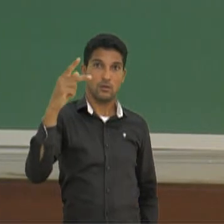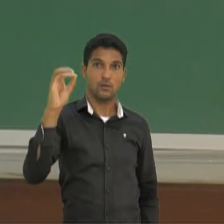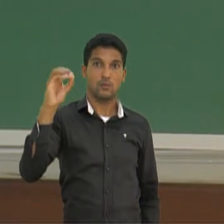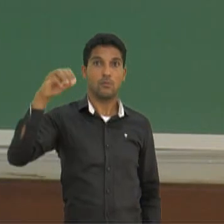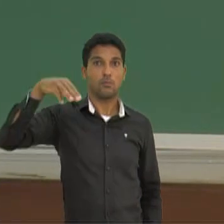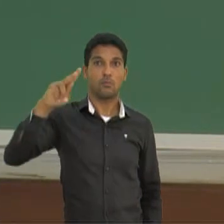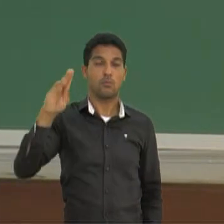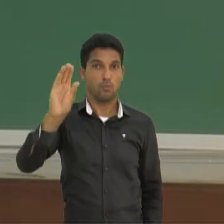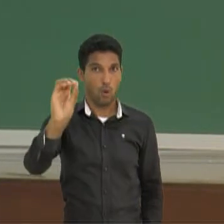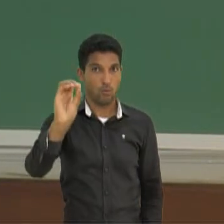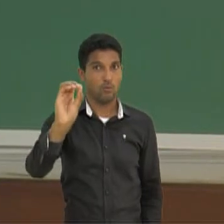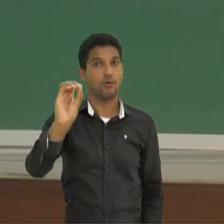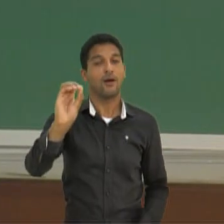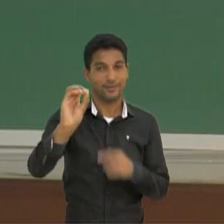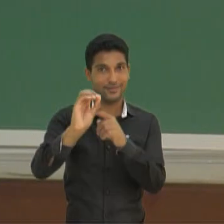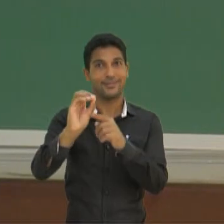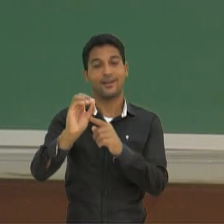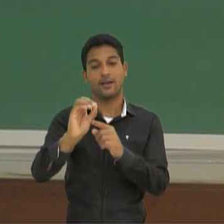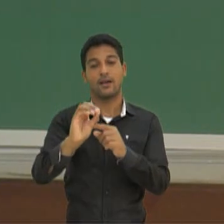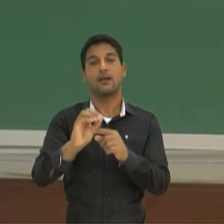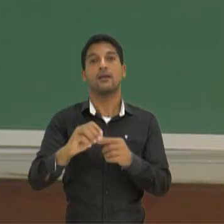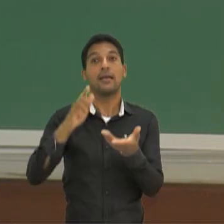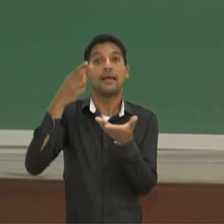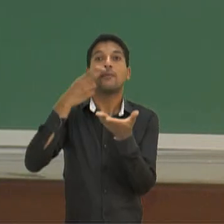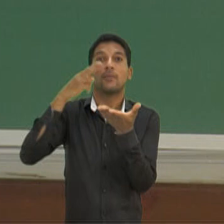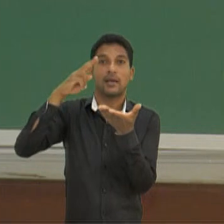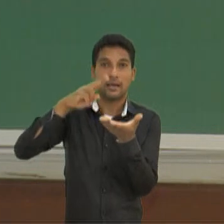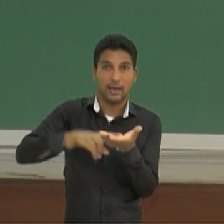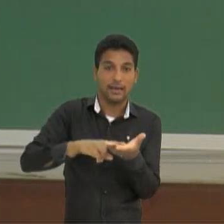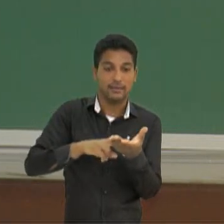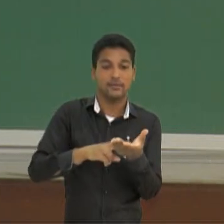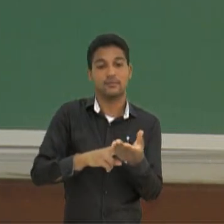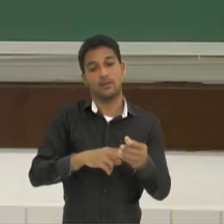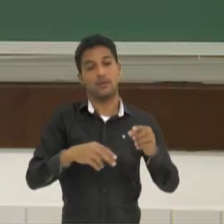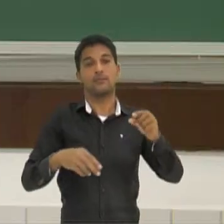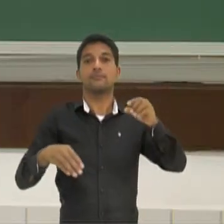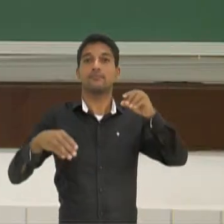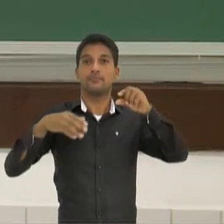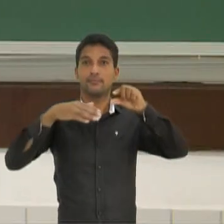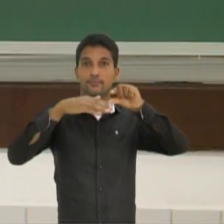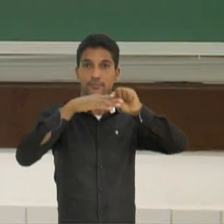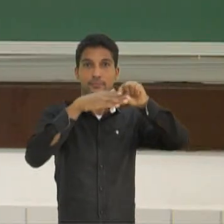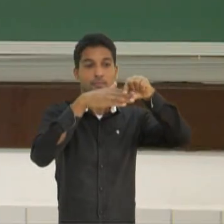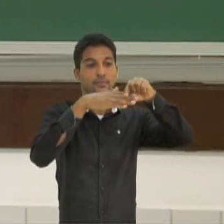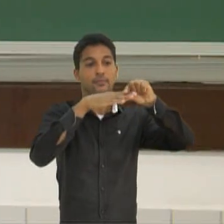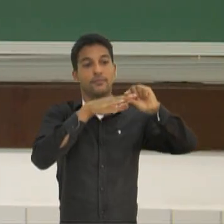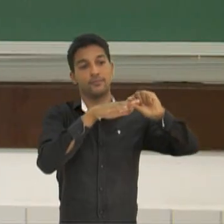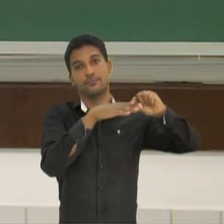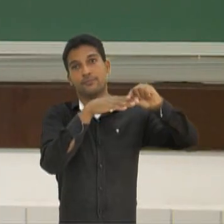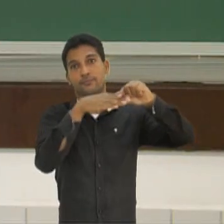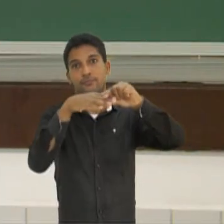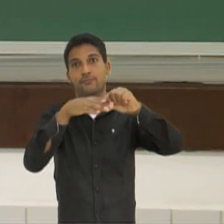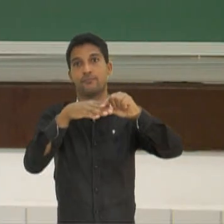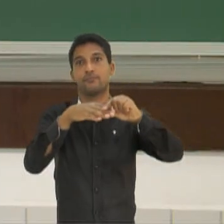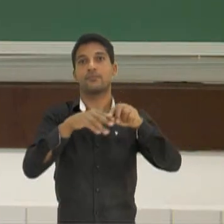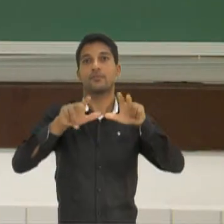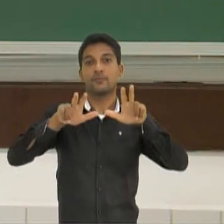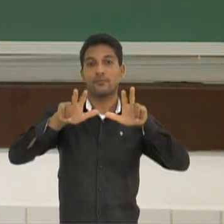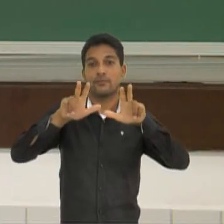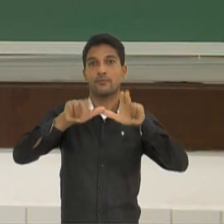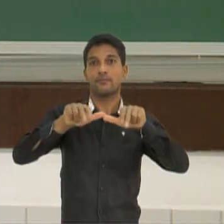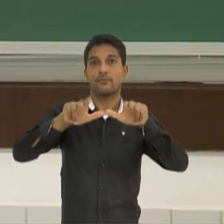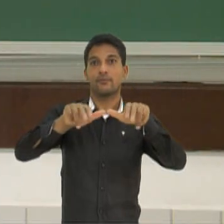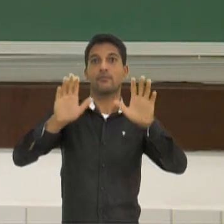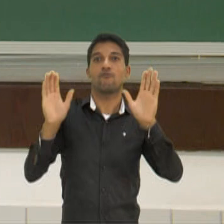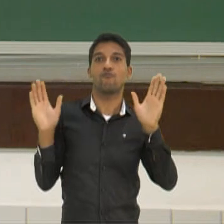para transmitir informações, né? Então é muito curioso isso, vocês já devem ter assistido alguma cena de filme que mostre, né, um